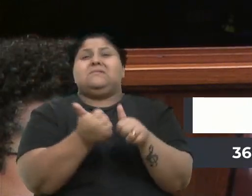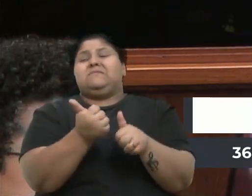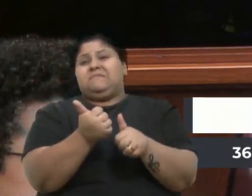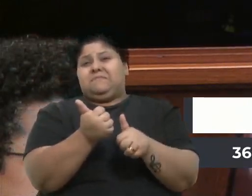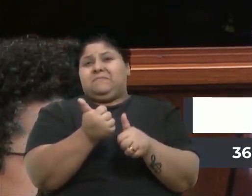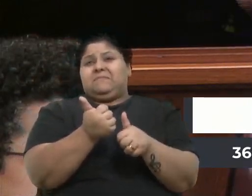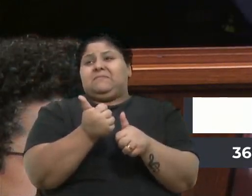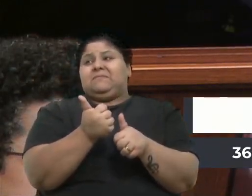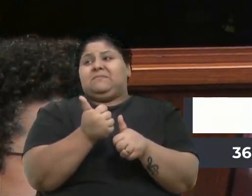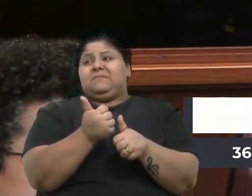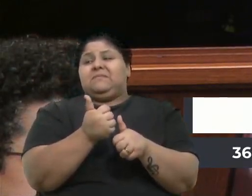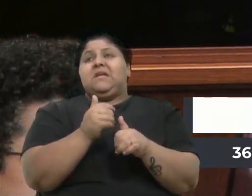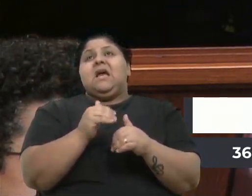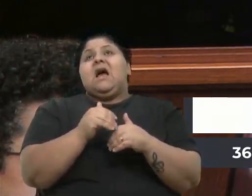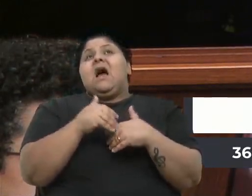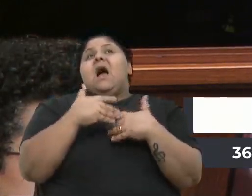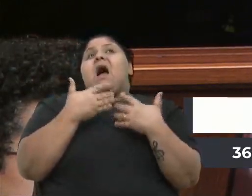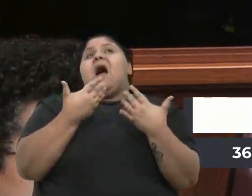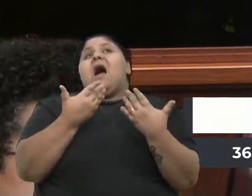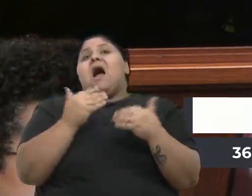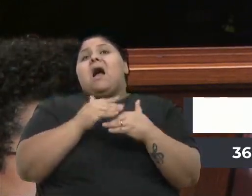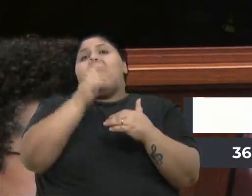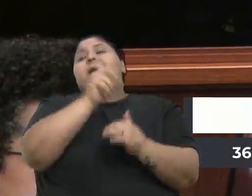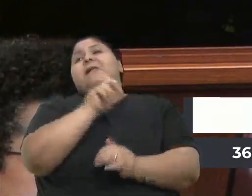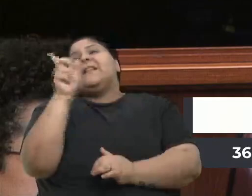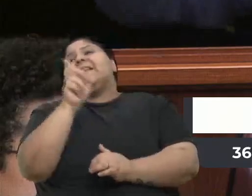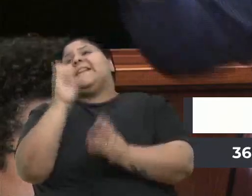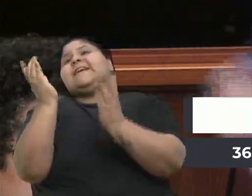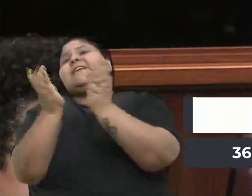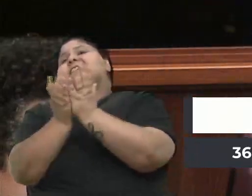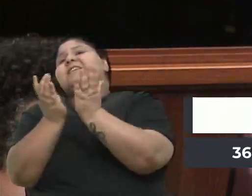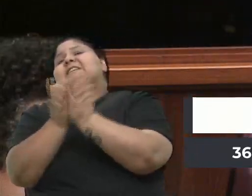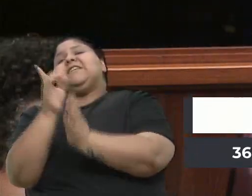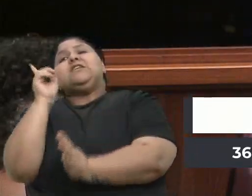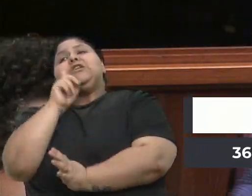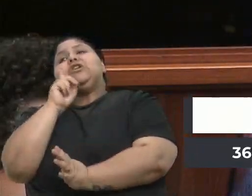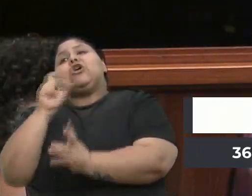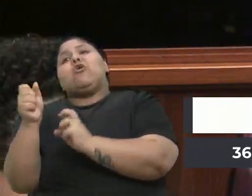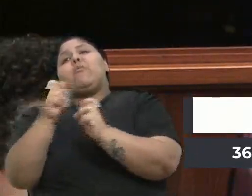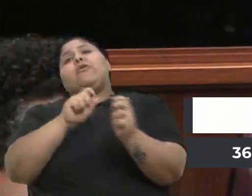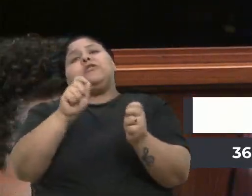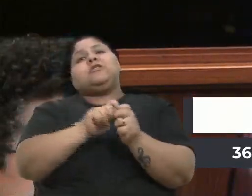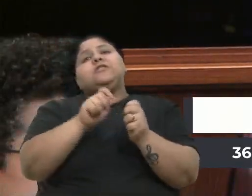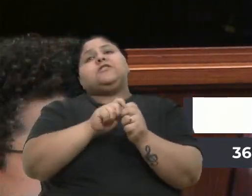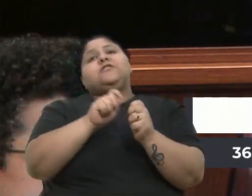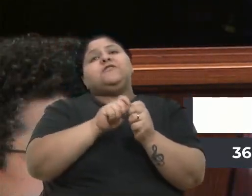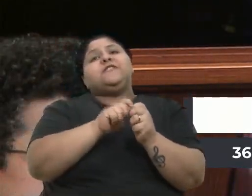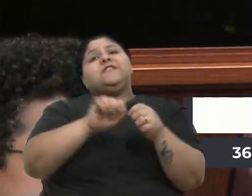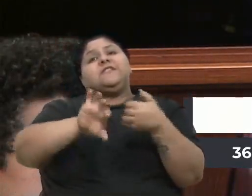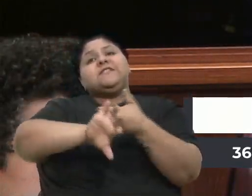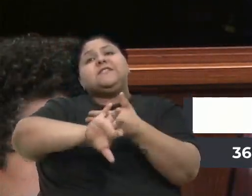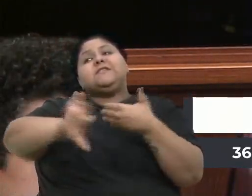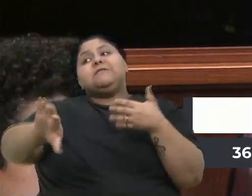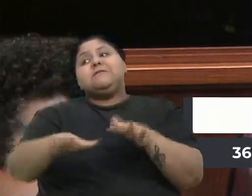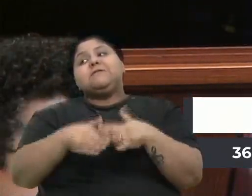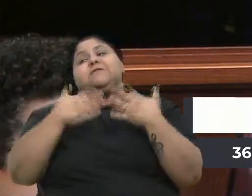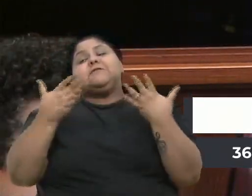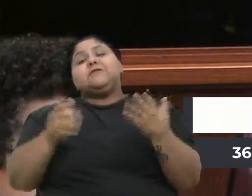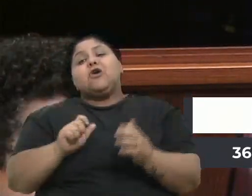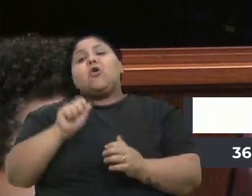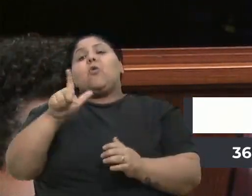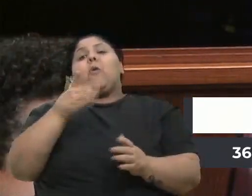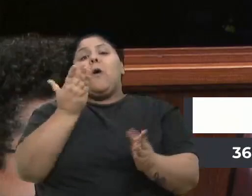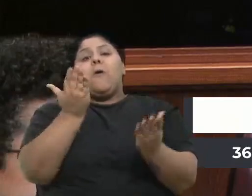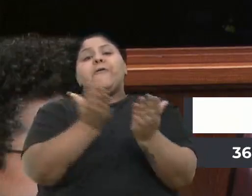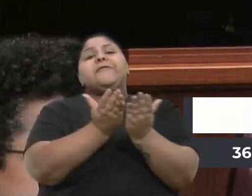qualidade. Ah, mas lá o estudante de Oxford pode fazer por EAD. Pois é. Qual é o estudante